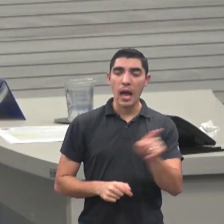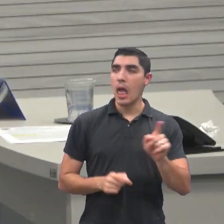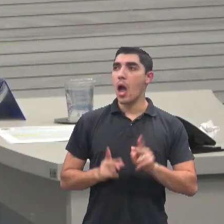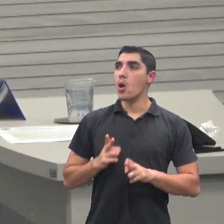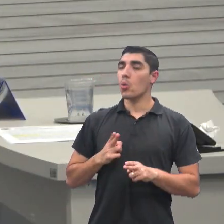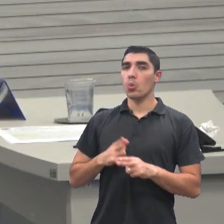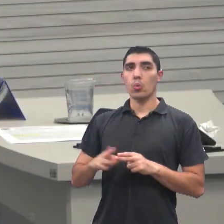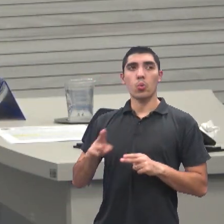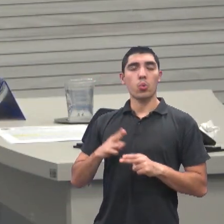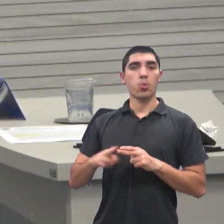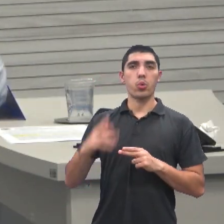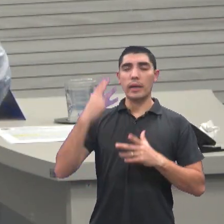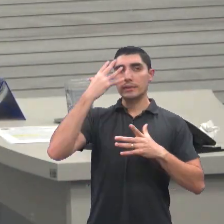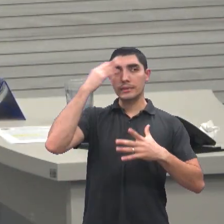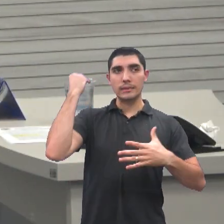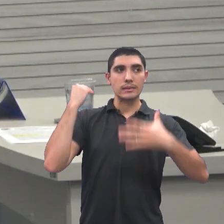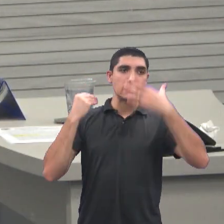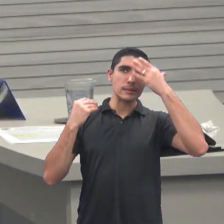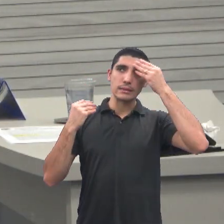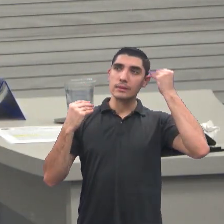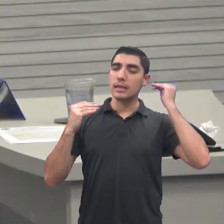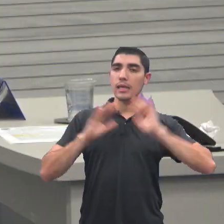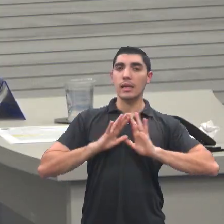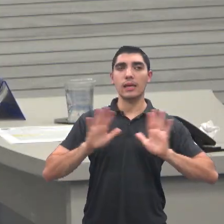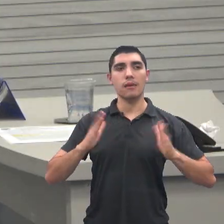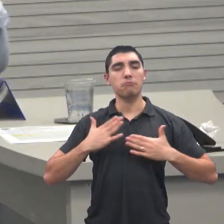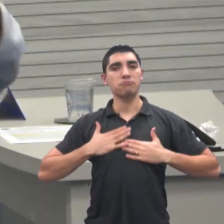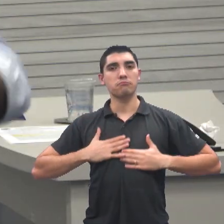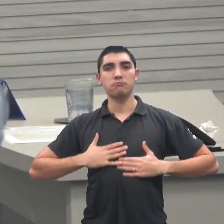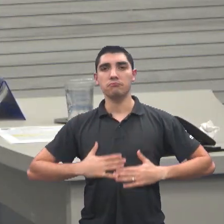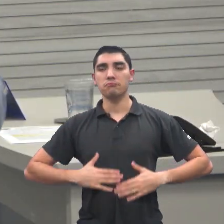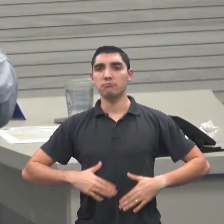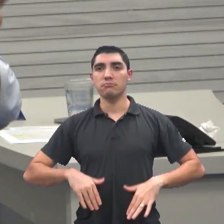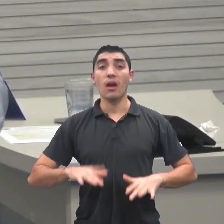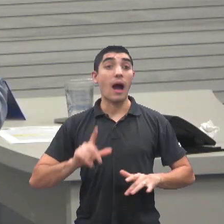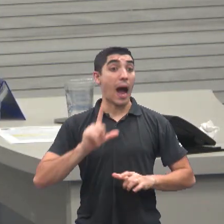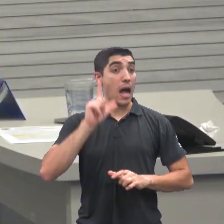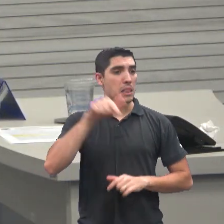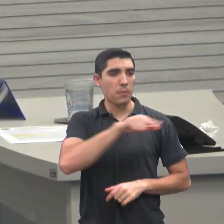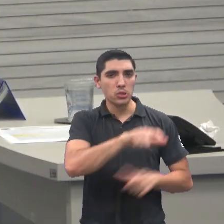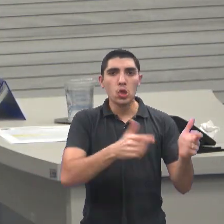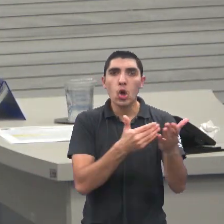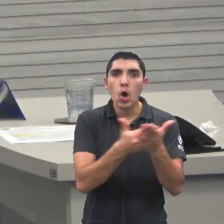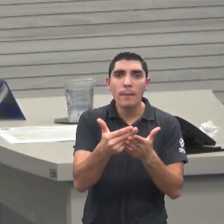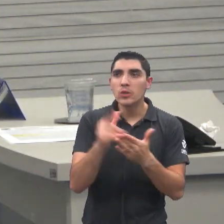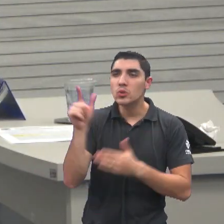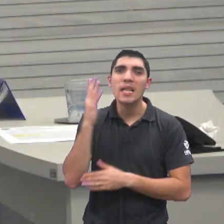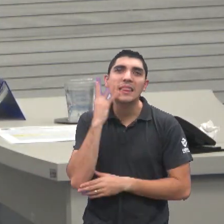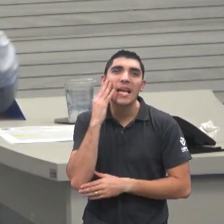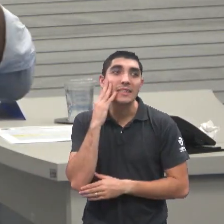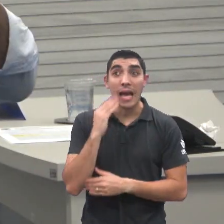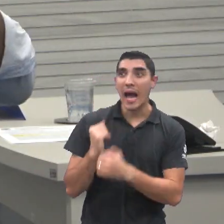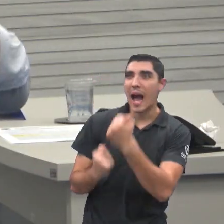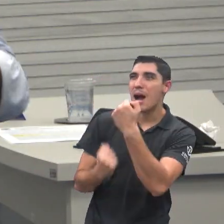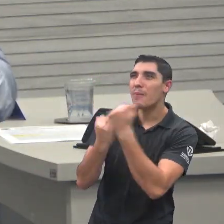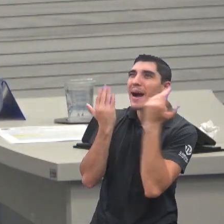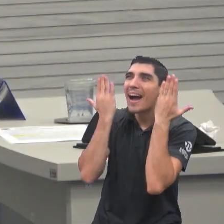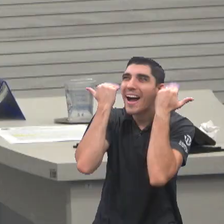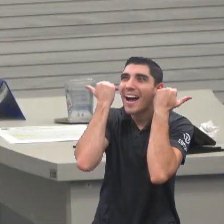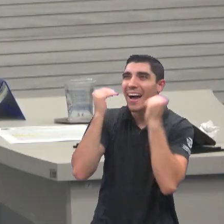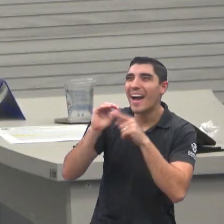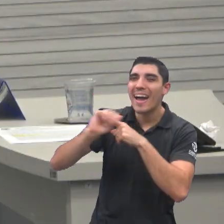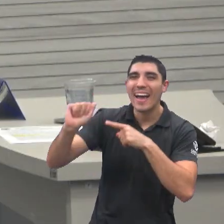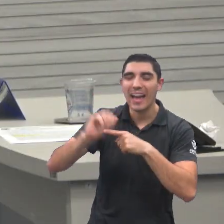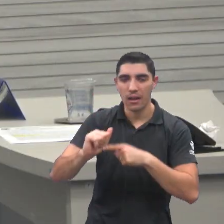época não era tão conveniente, depois garraram o Tarcísio de tudo quanto é jeito, inclusive, vou ser bem